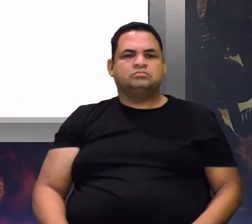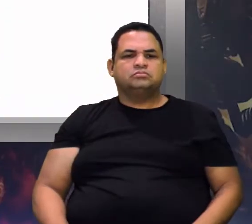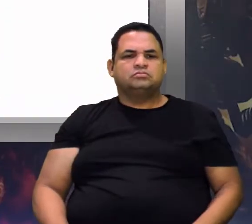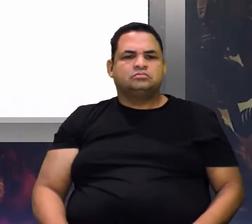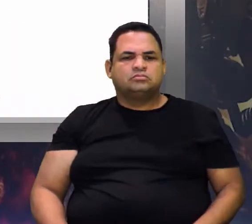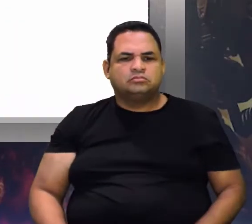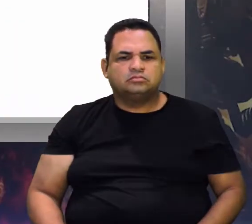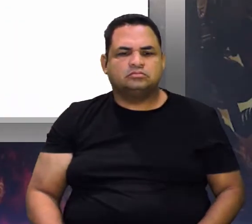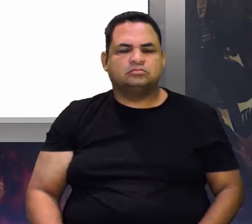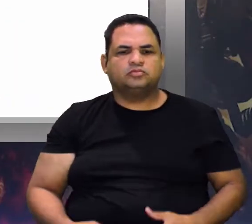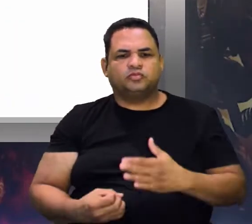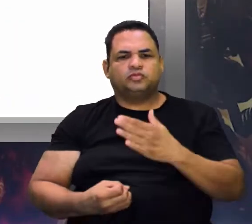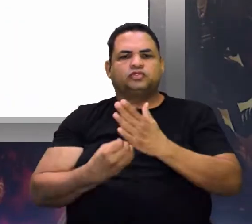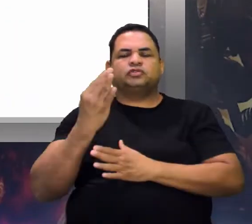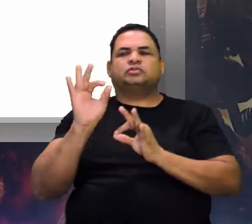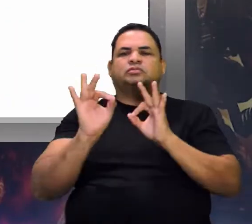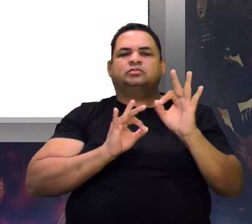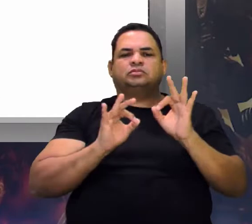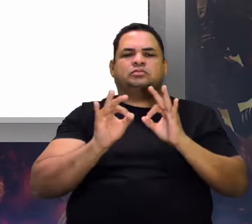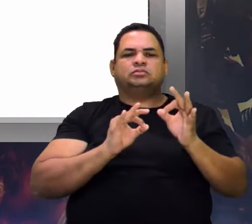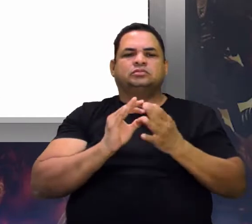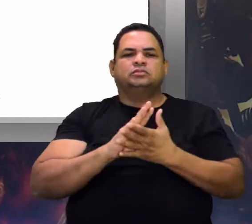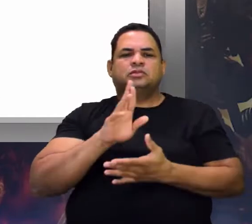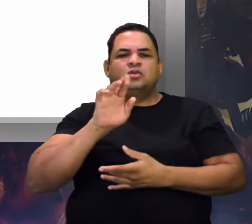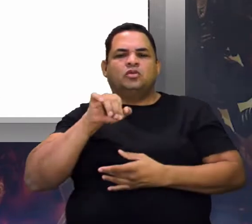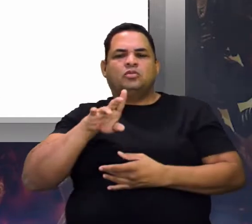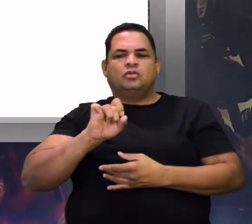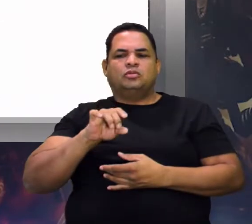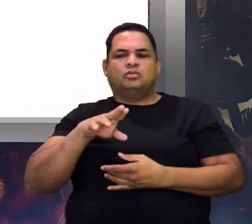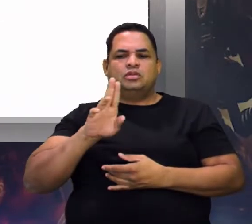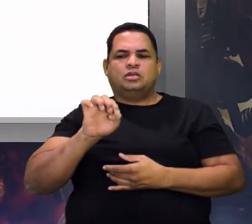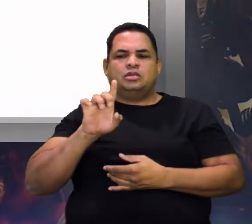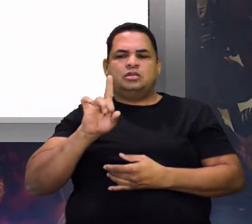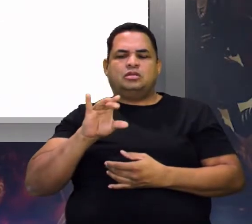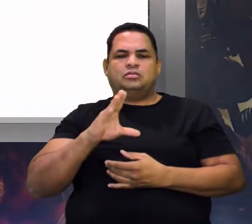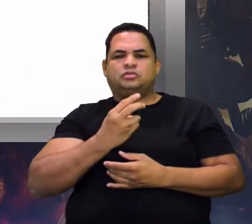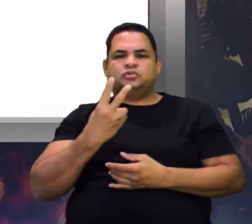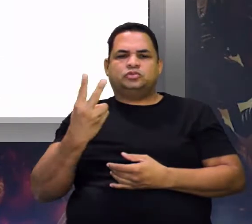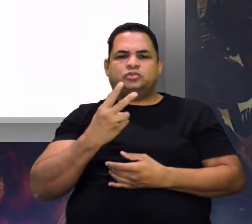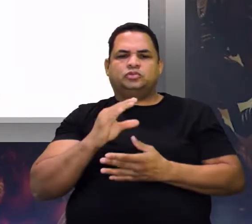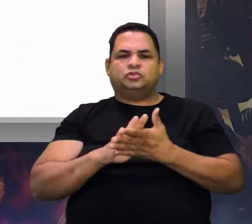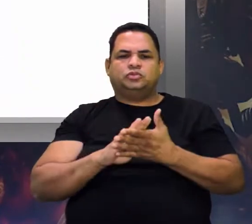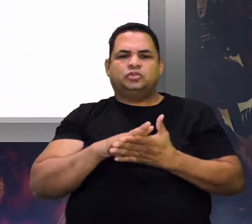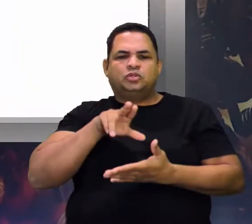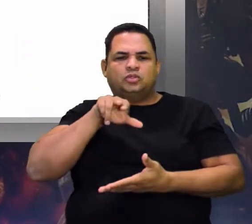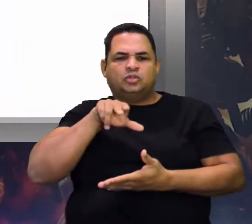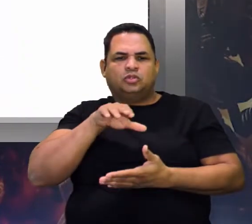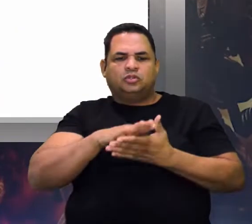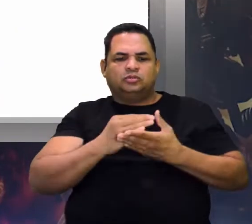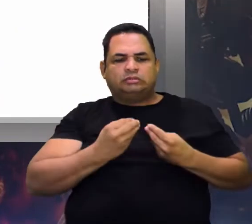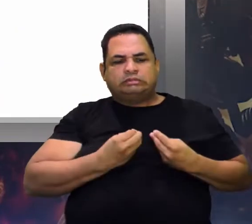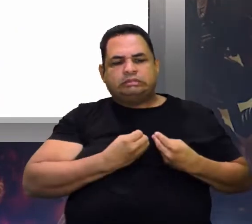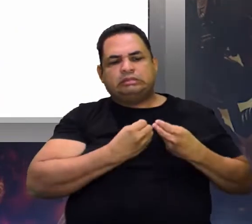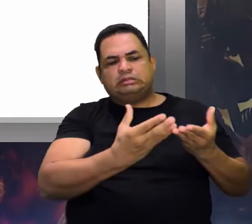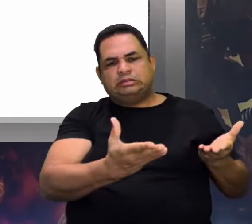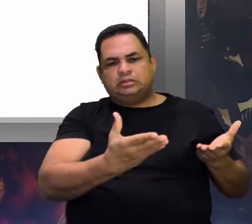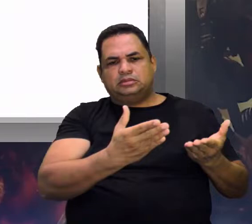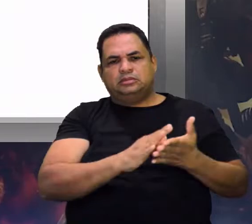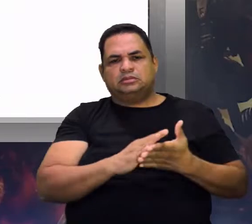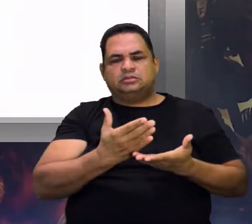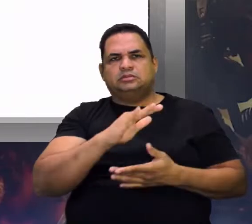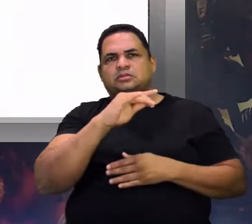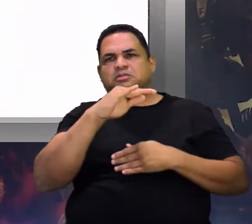de Roma ter sido fundada por Rômulo e Remo, aqueles dois irmãos que foram jogados para